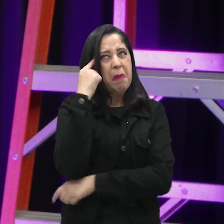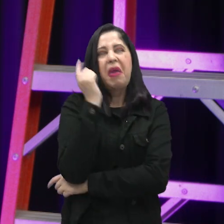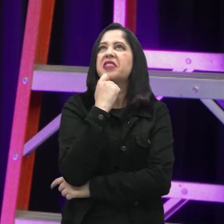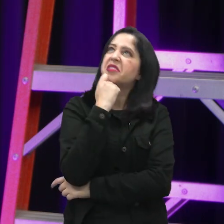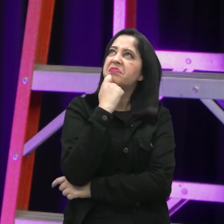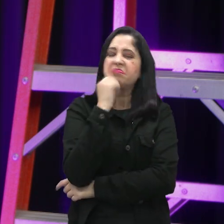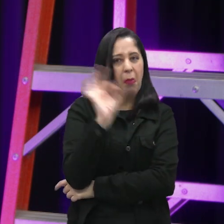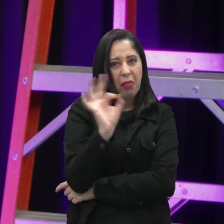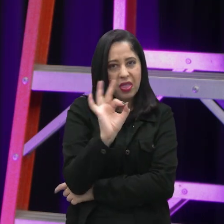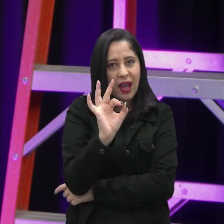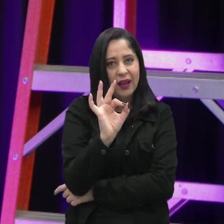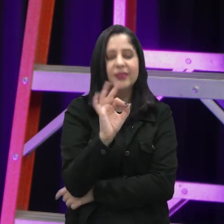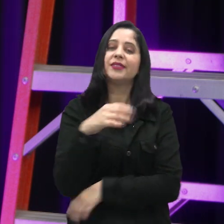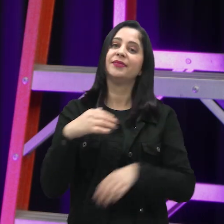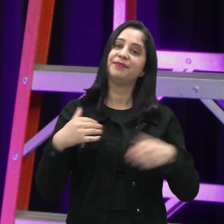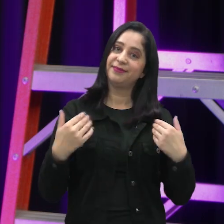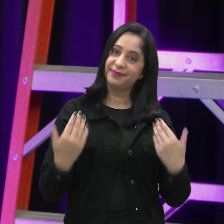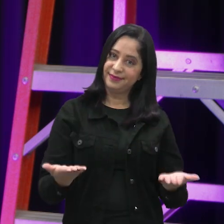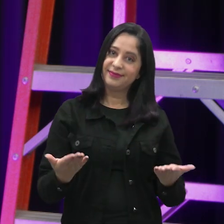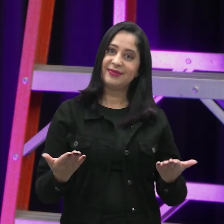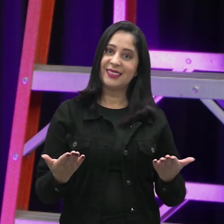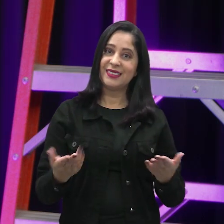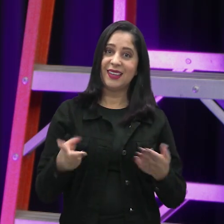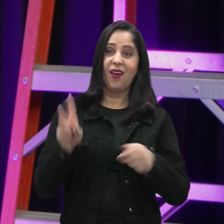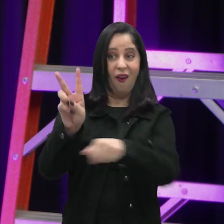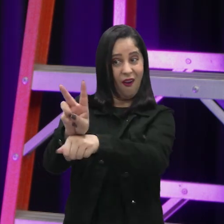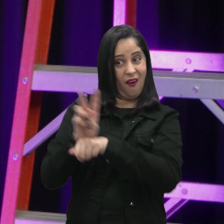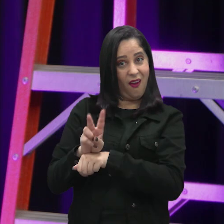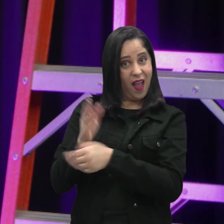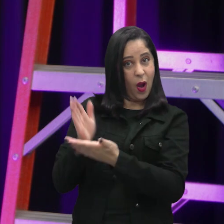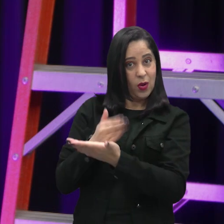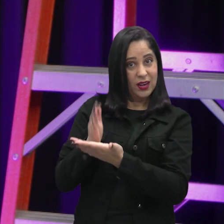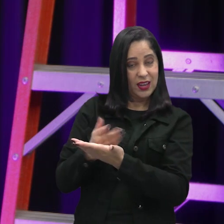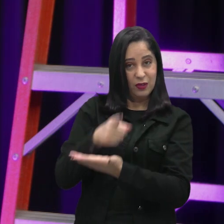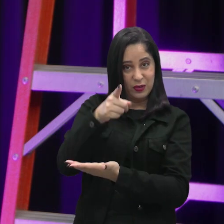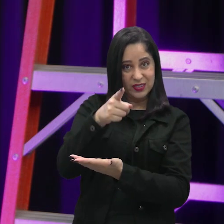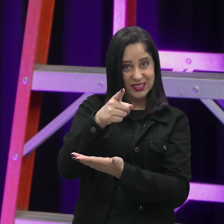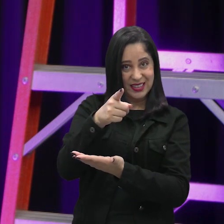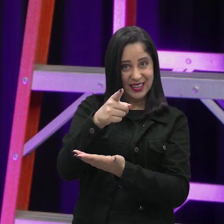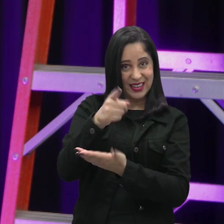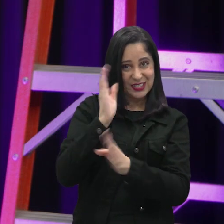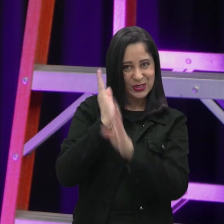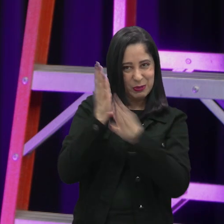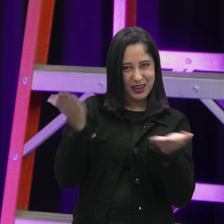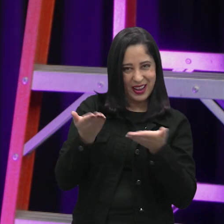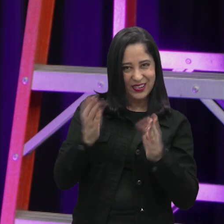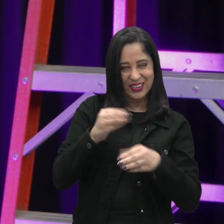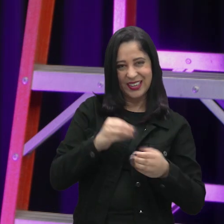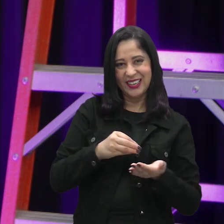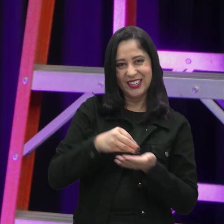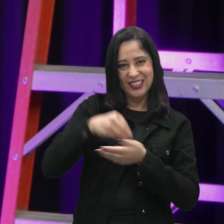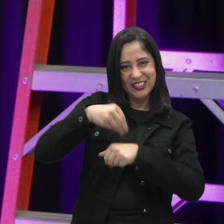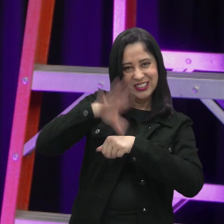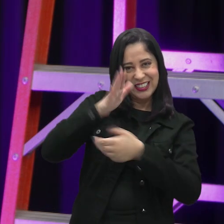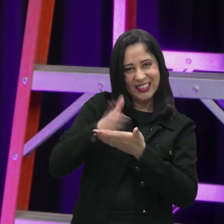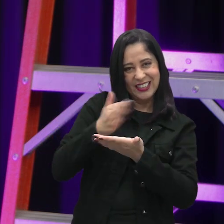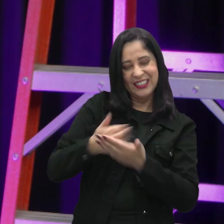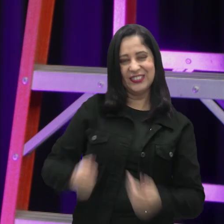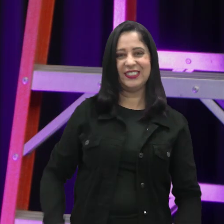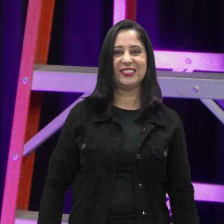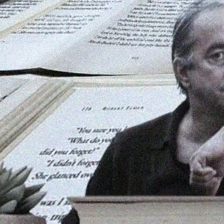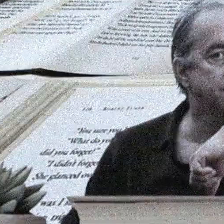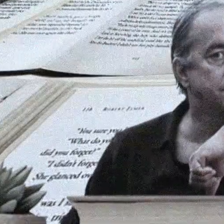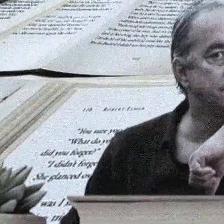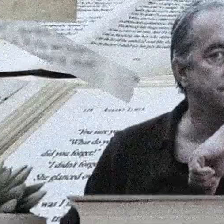esteja pensando em nada, talvez o seu próximo empréstimo você vai descobrir agora no quadro Tem na Biblioteca. Se liga